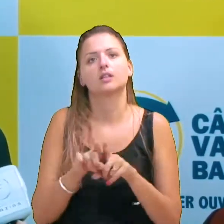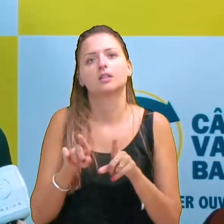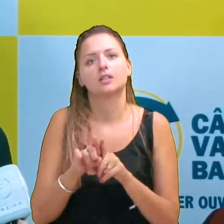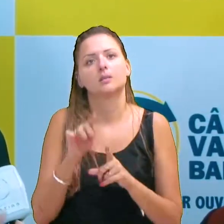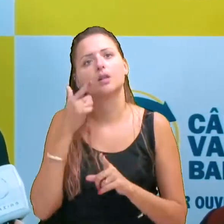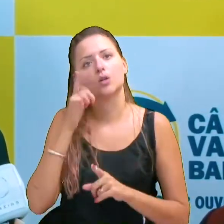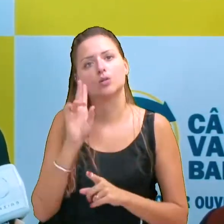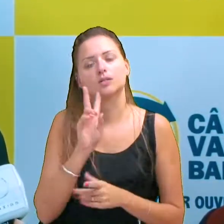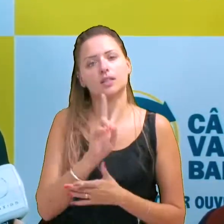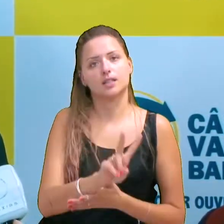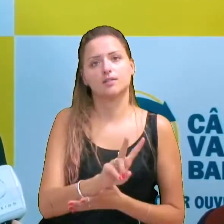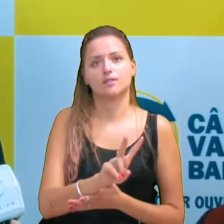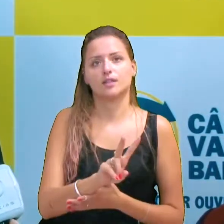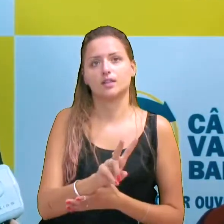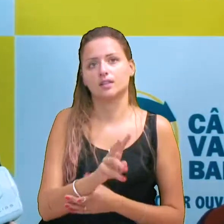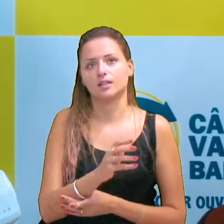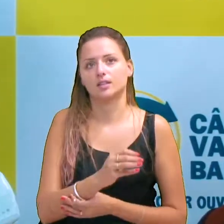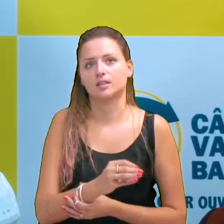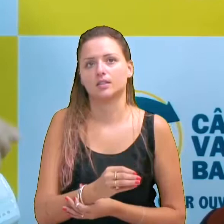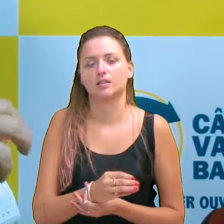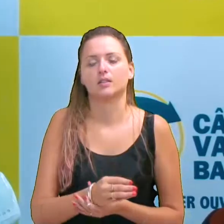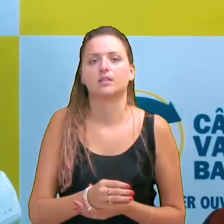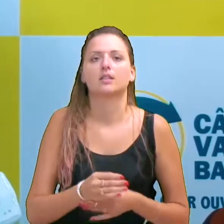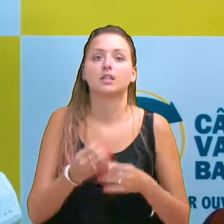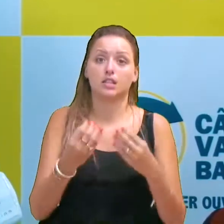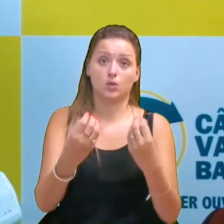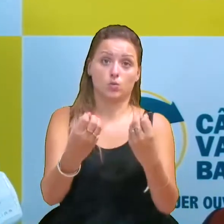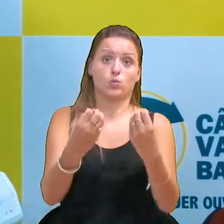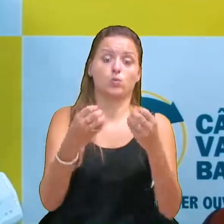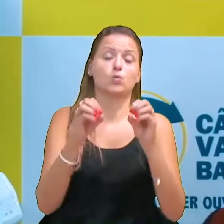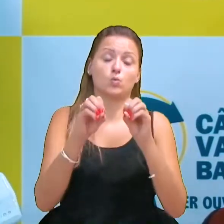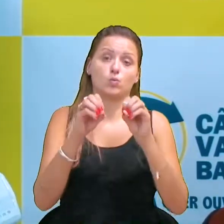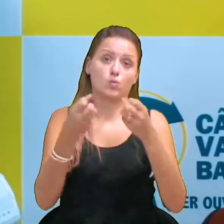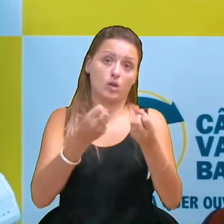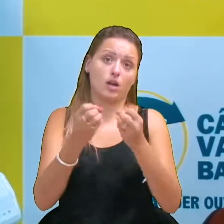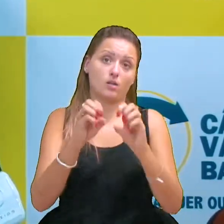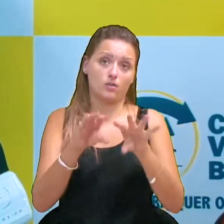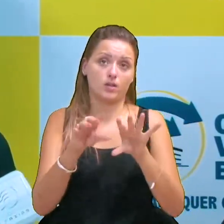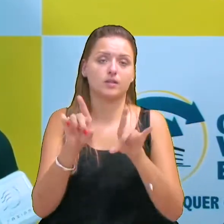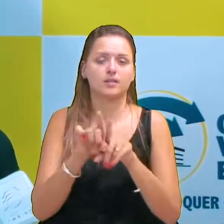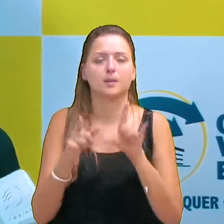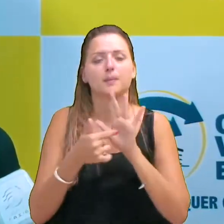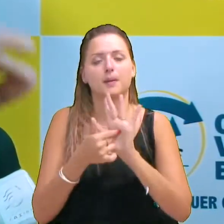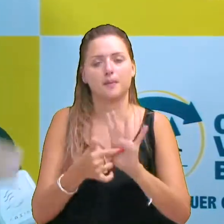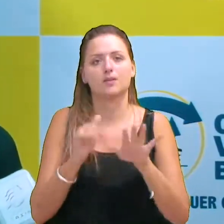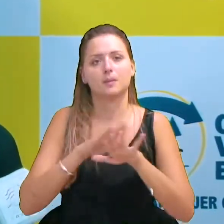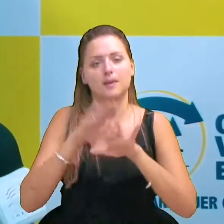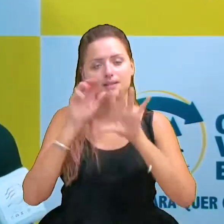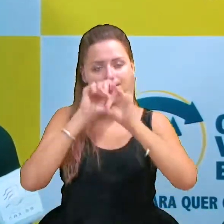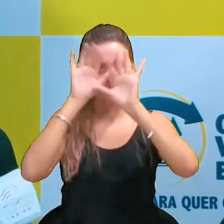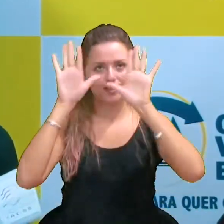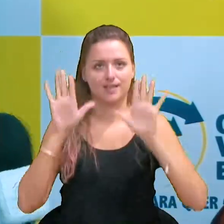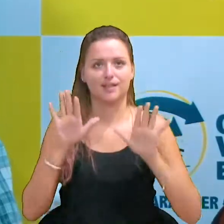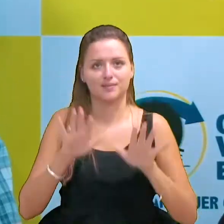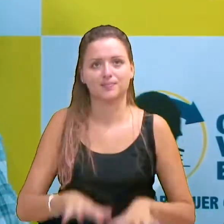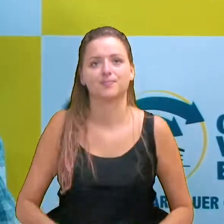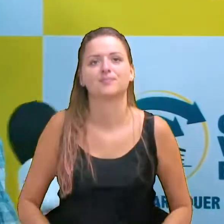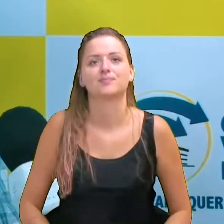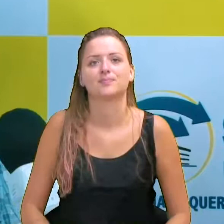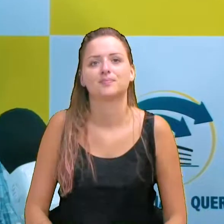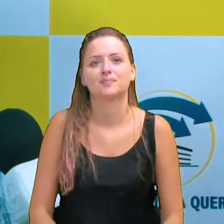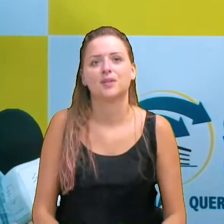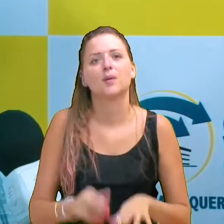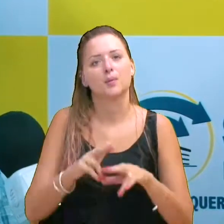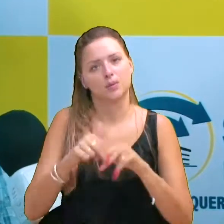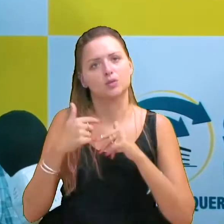interfere com o fundo da natureza, e o farol ligado ele também mostra essa posição desse automóvel. Mas eu